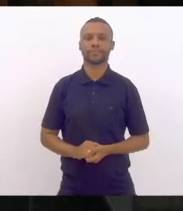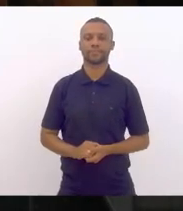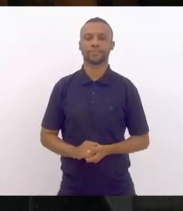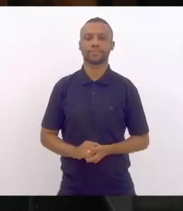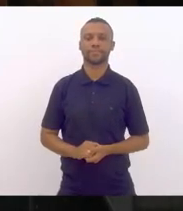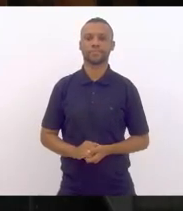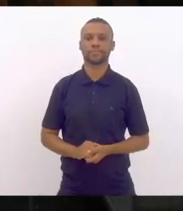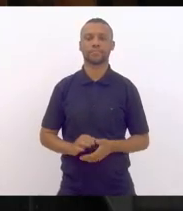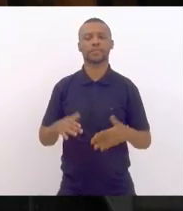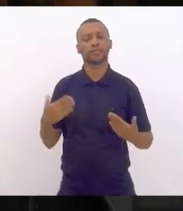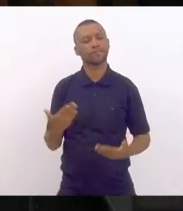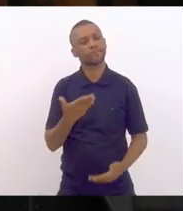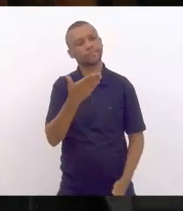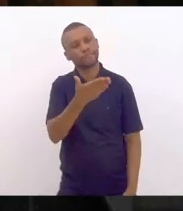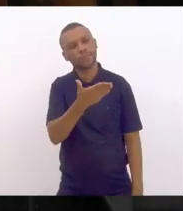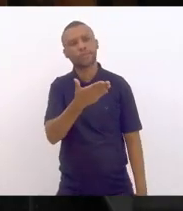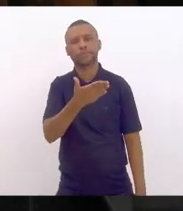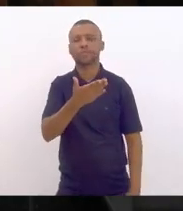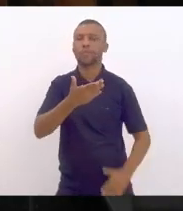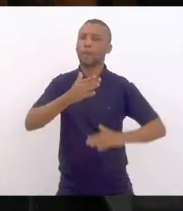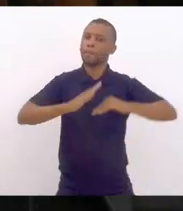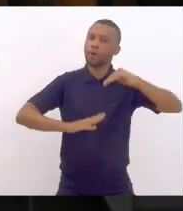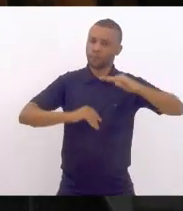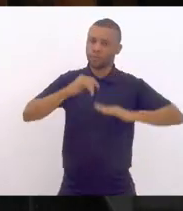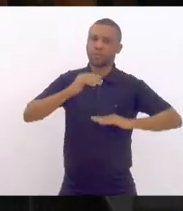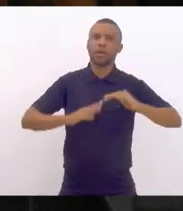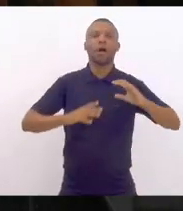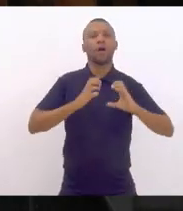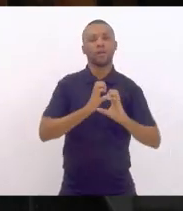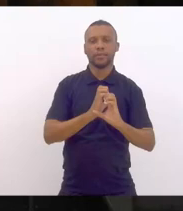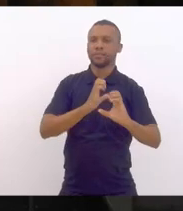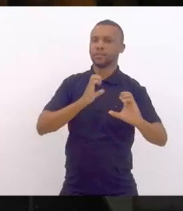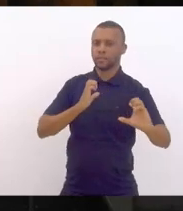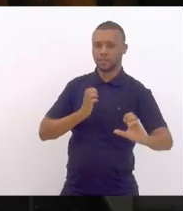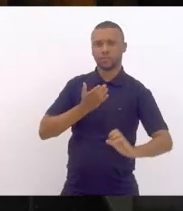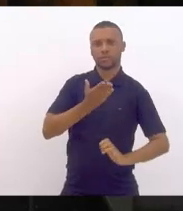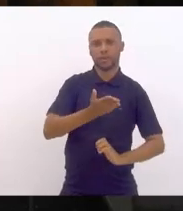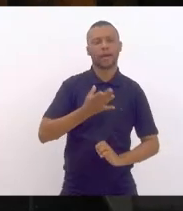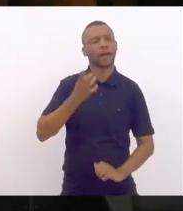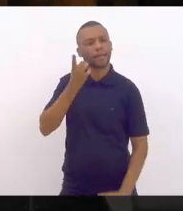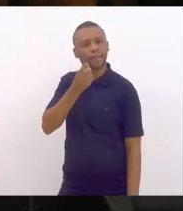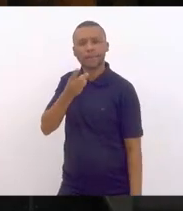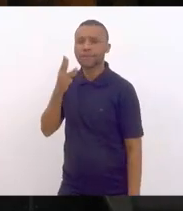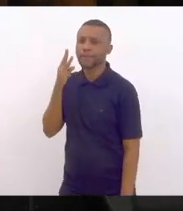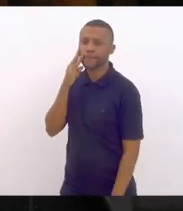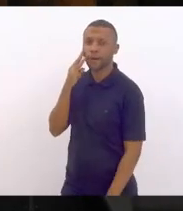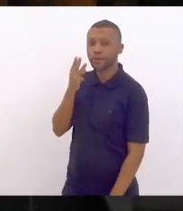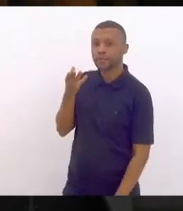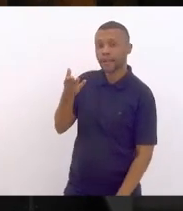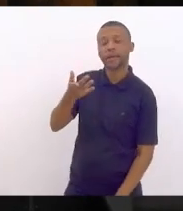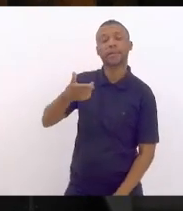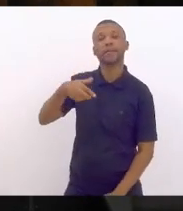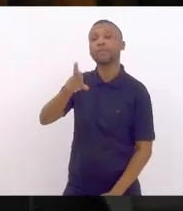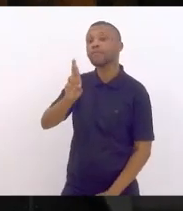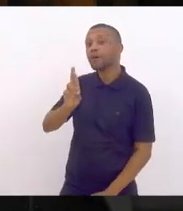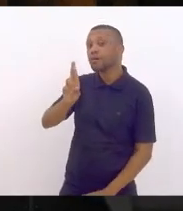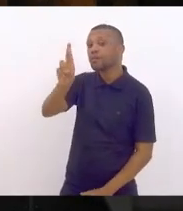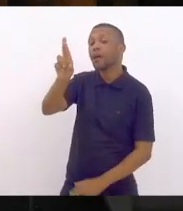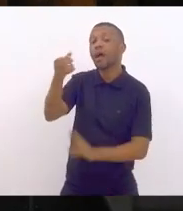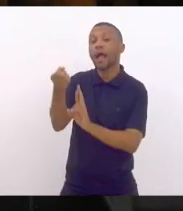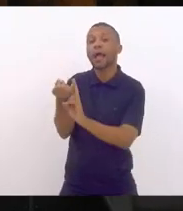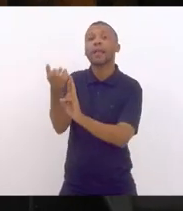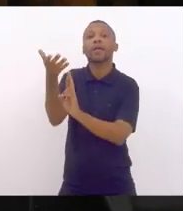e vossa excelência como engenheiro que é Deputado valdeck Carneiro foi relator